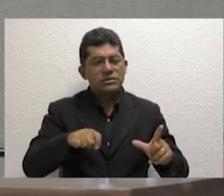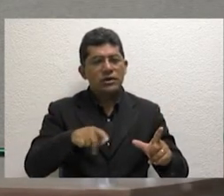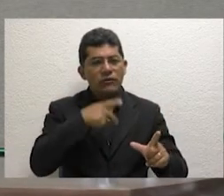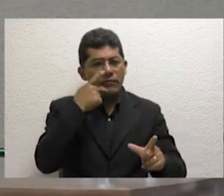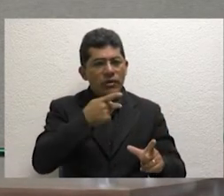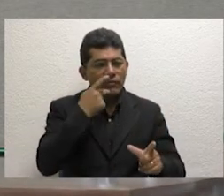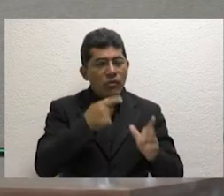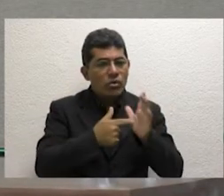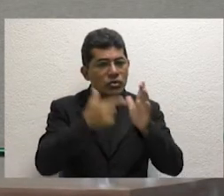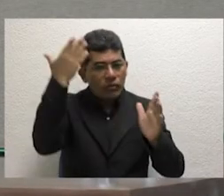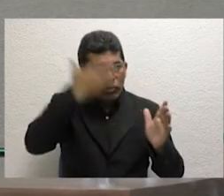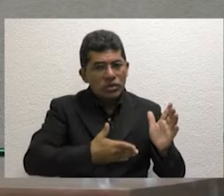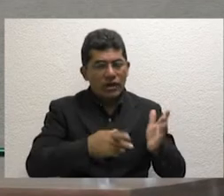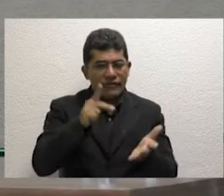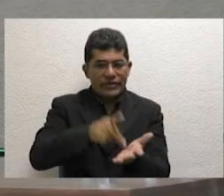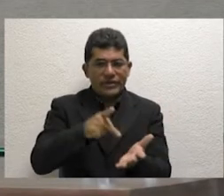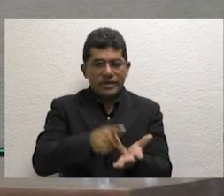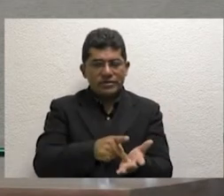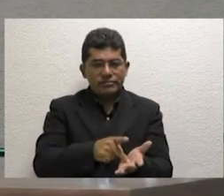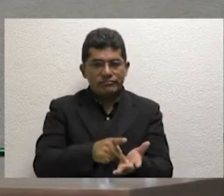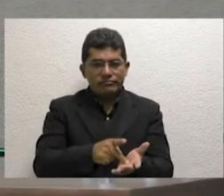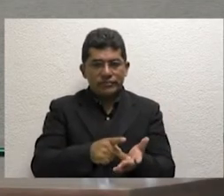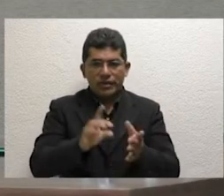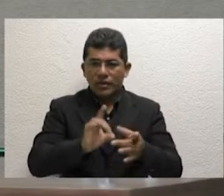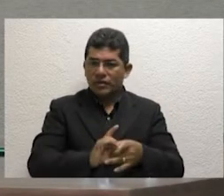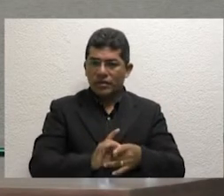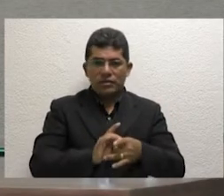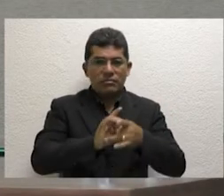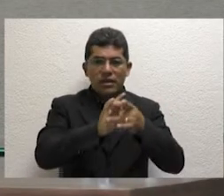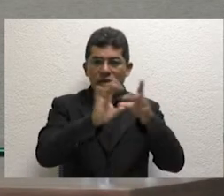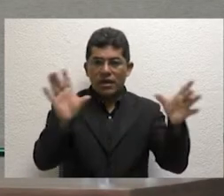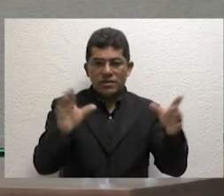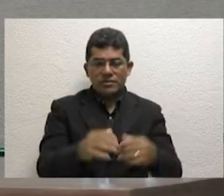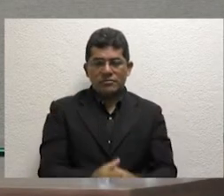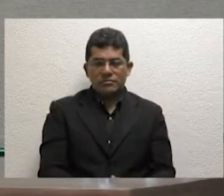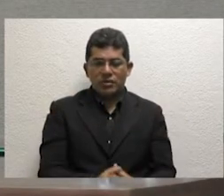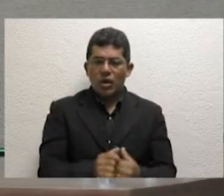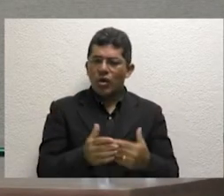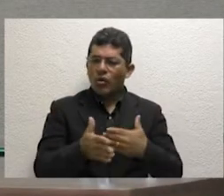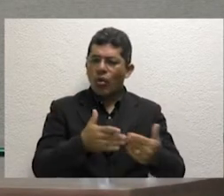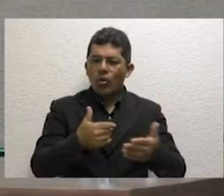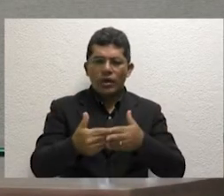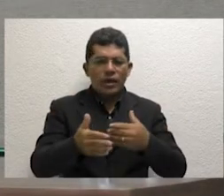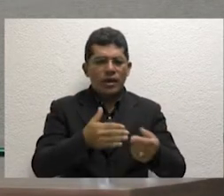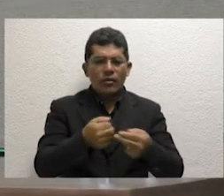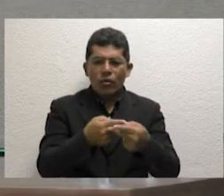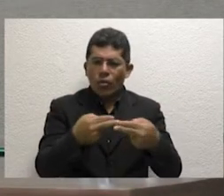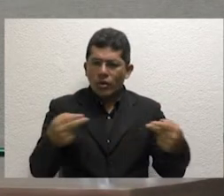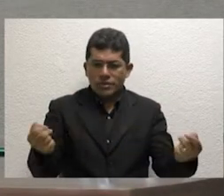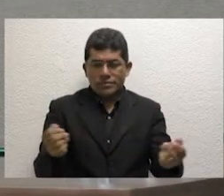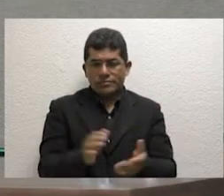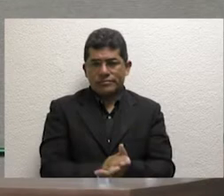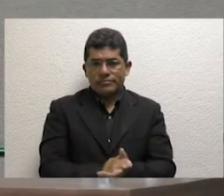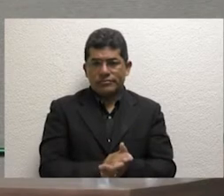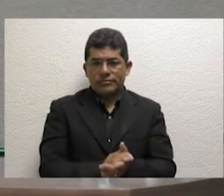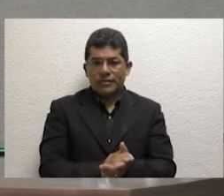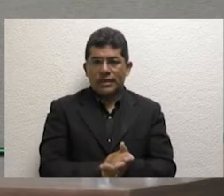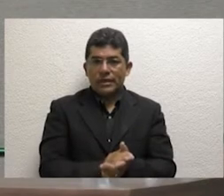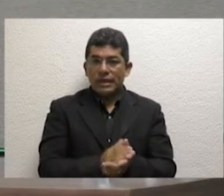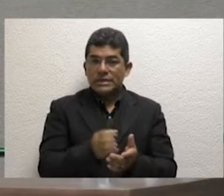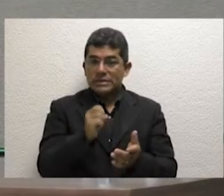contaram. Isso é a liberdade de imprensa. Qualquer coisa fora disso é